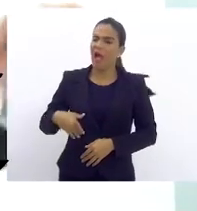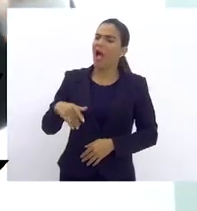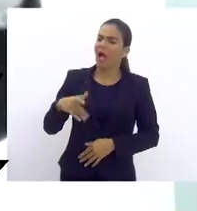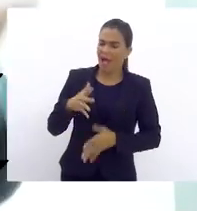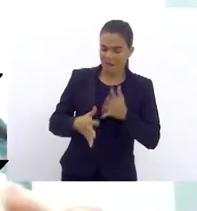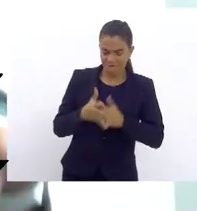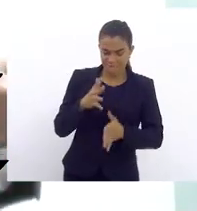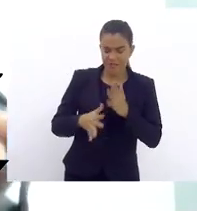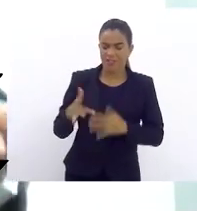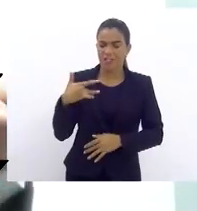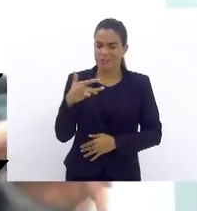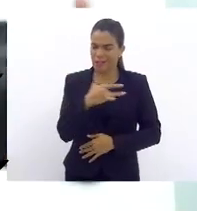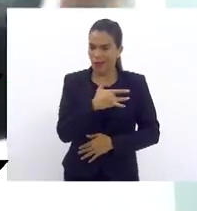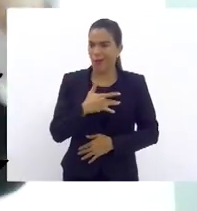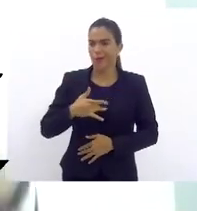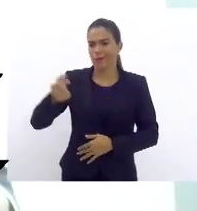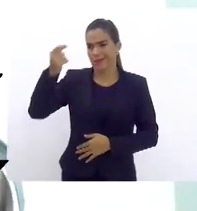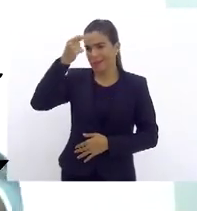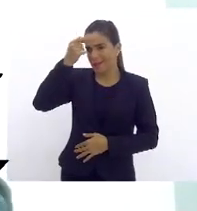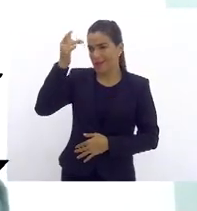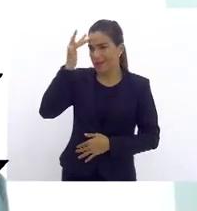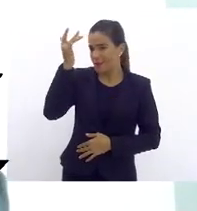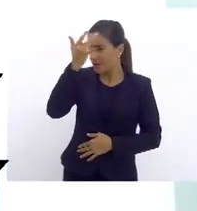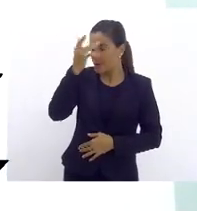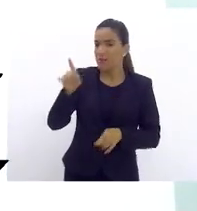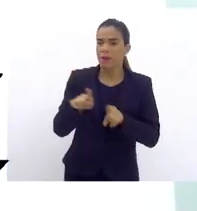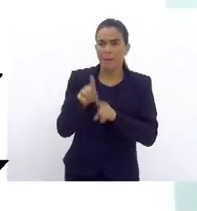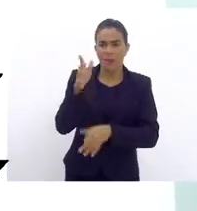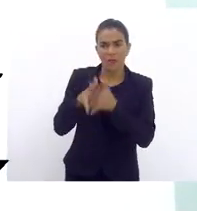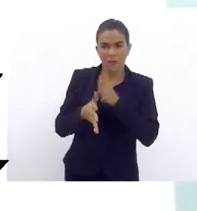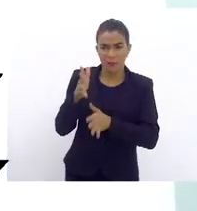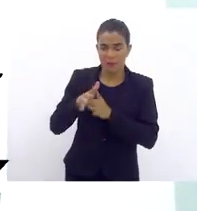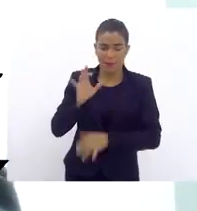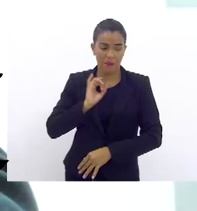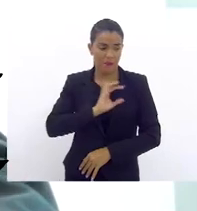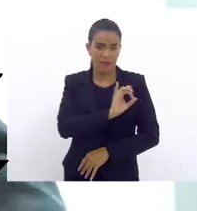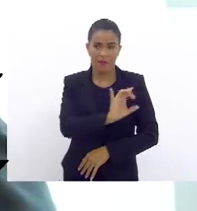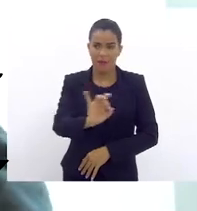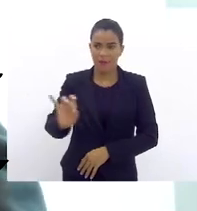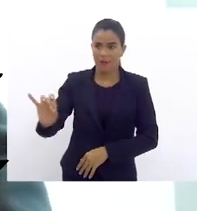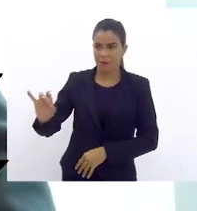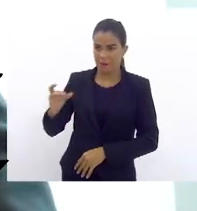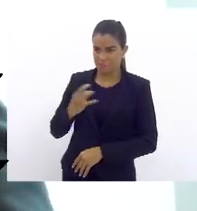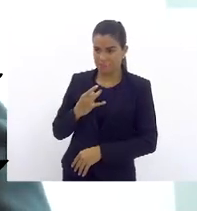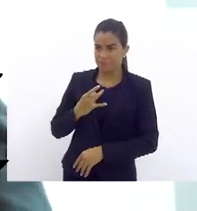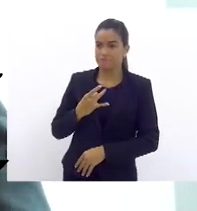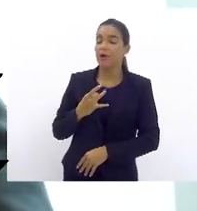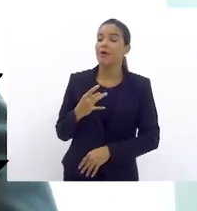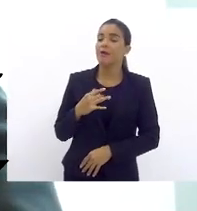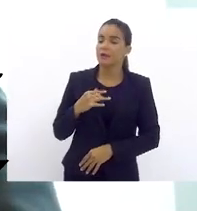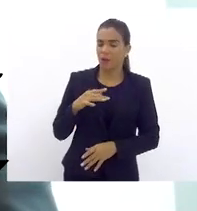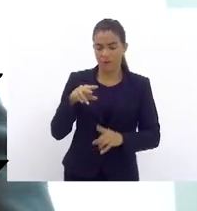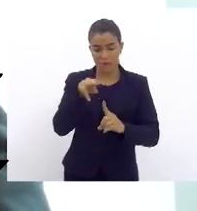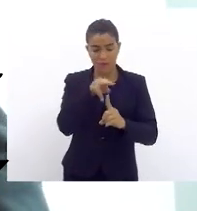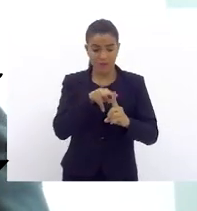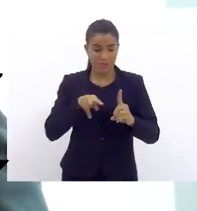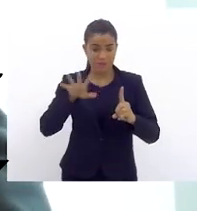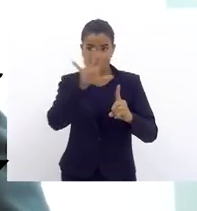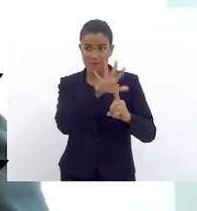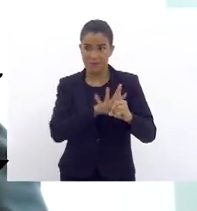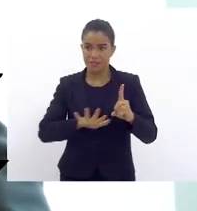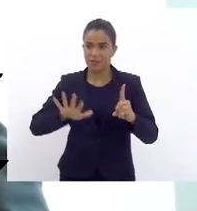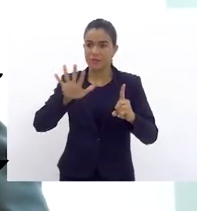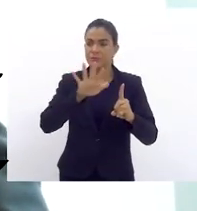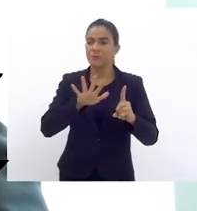saúde a saúde da nossa família isso nos afeta diretamente a cada um de nós então é dentro dessa visão e eu eu vou puxar